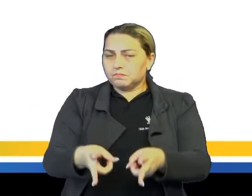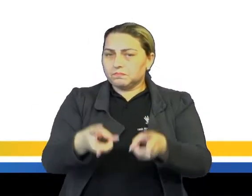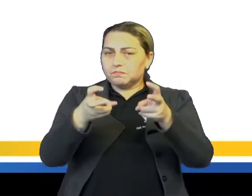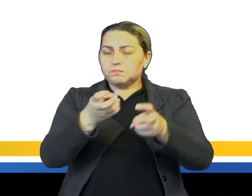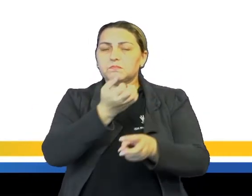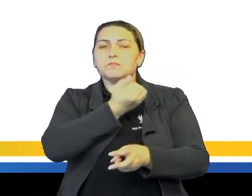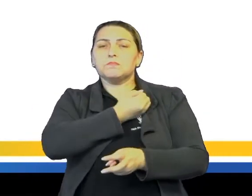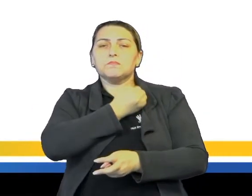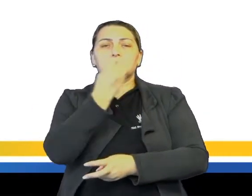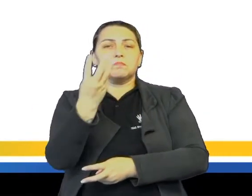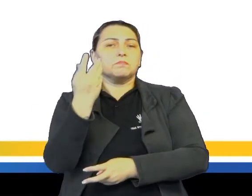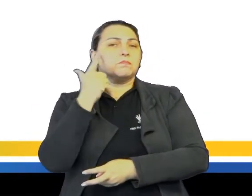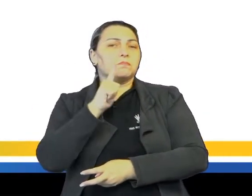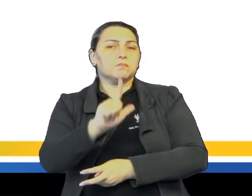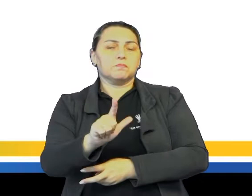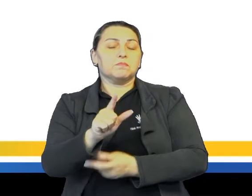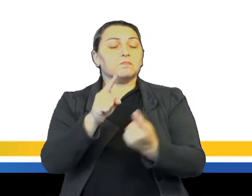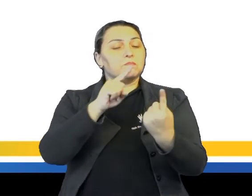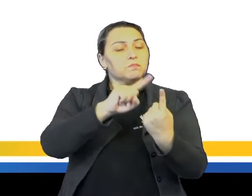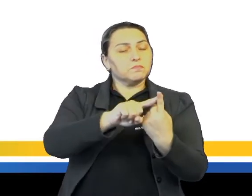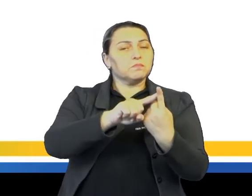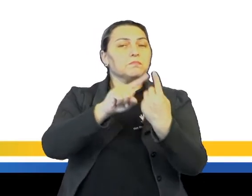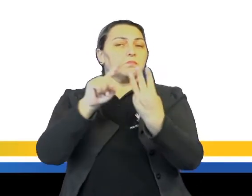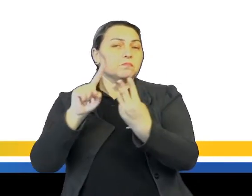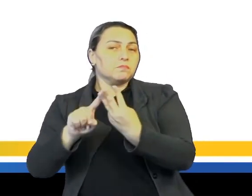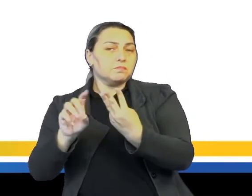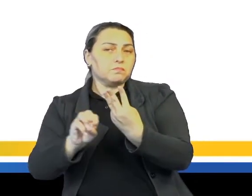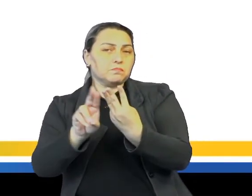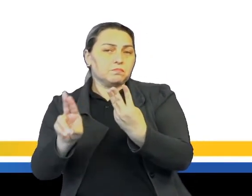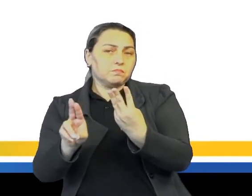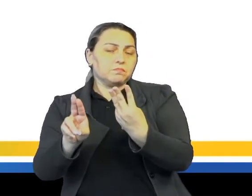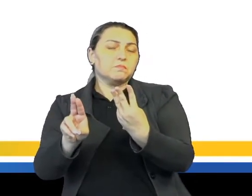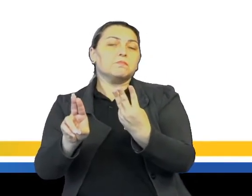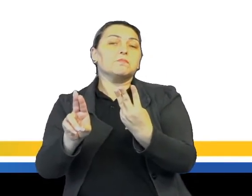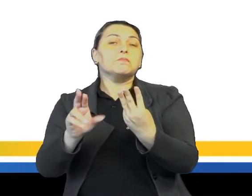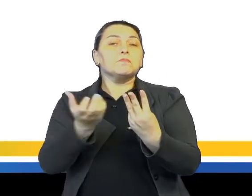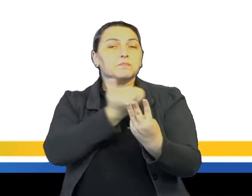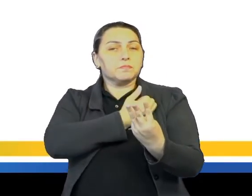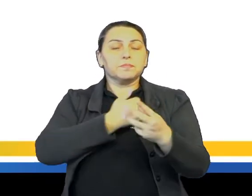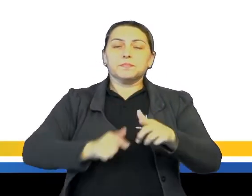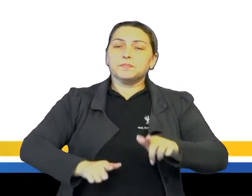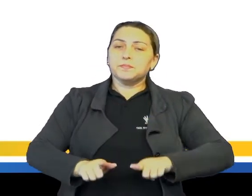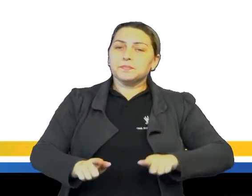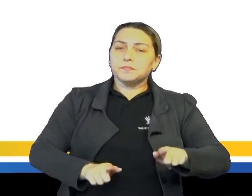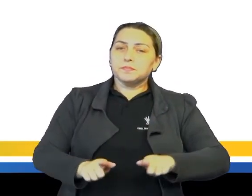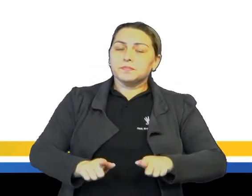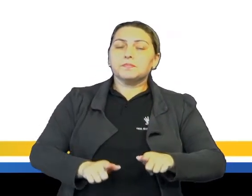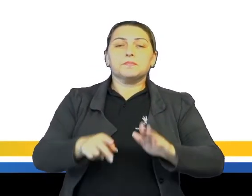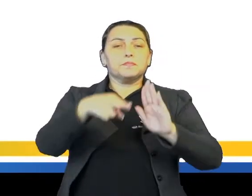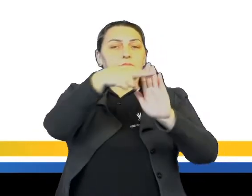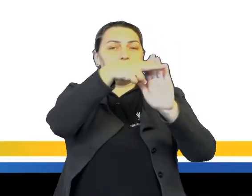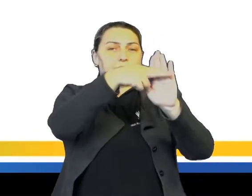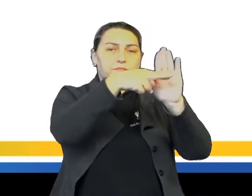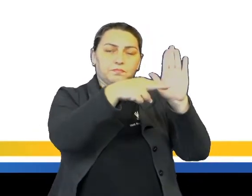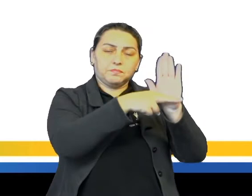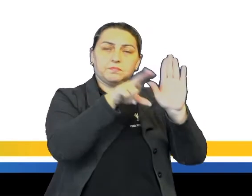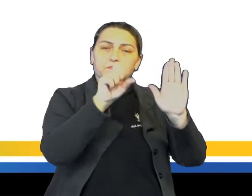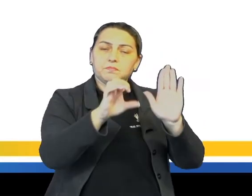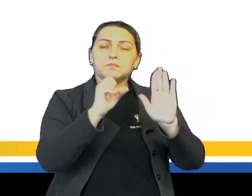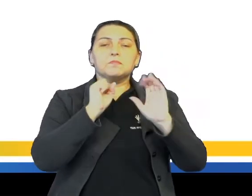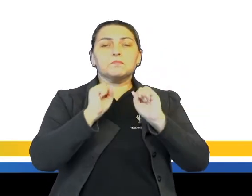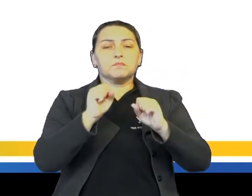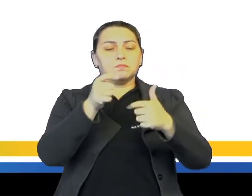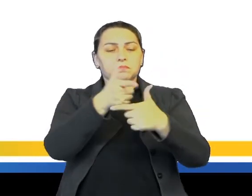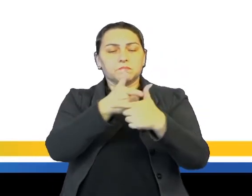que o número 3 eu só consegui dividir por 1 e por 3? E ele é um número primo. Então essa é a regrinha, ele só pode